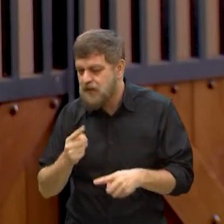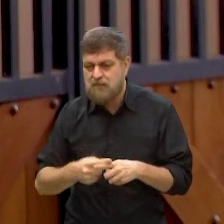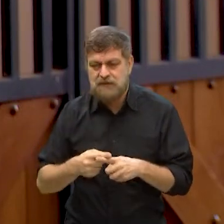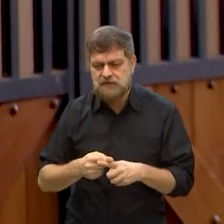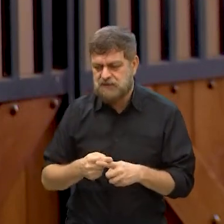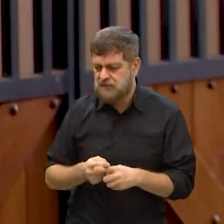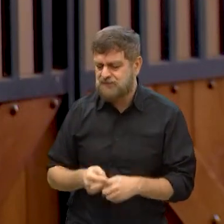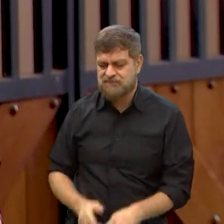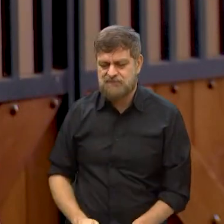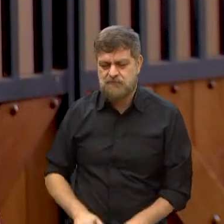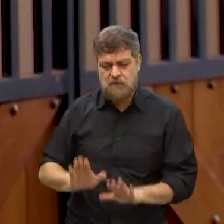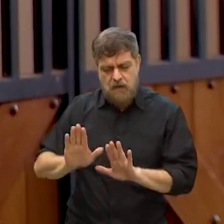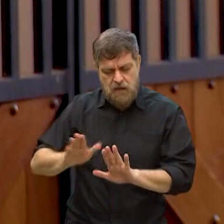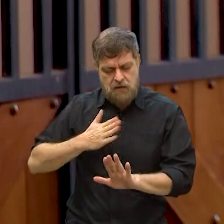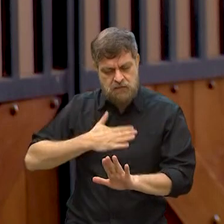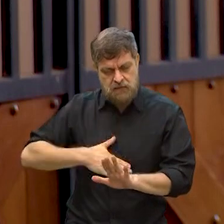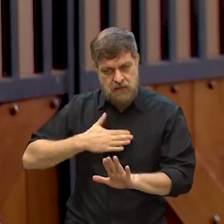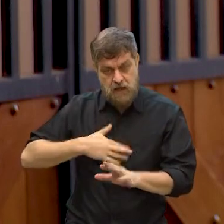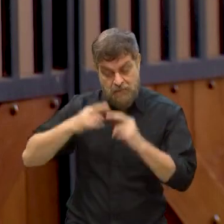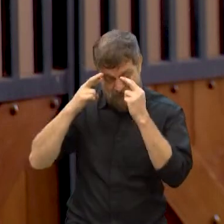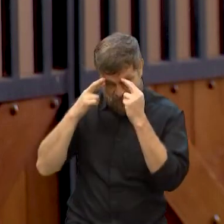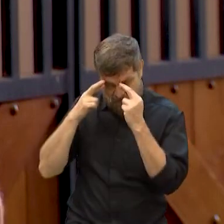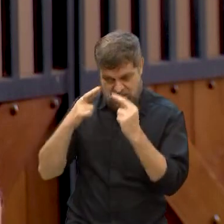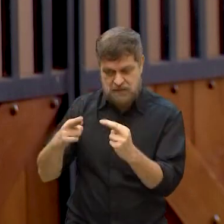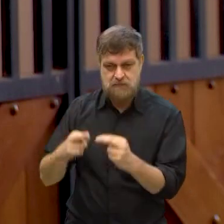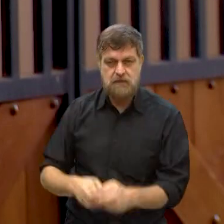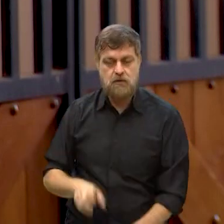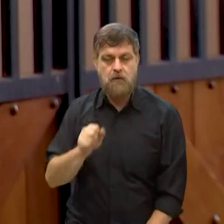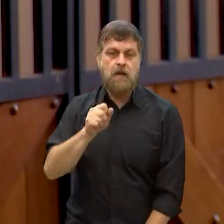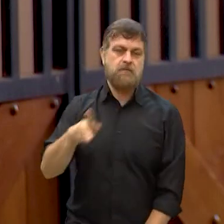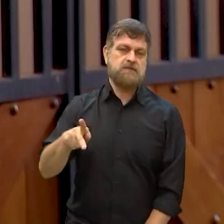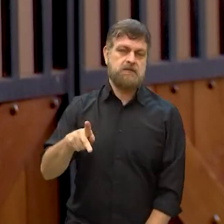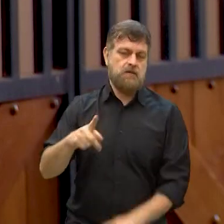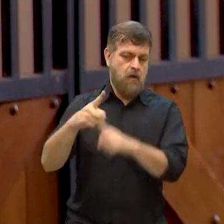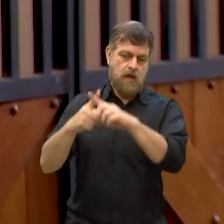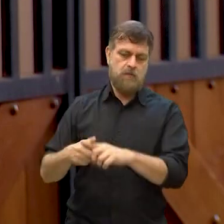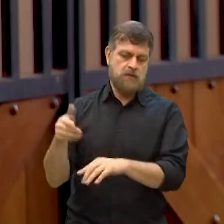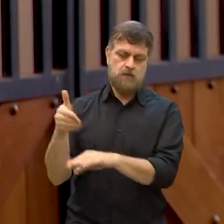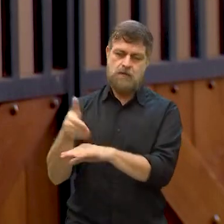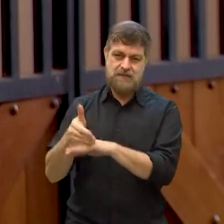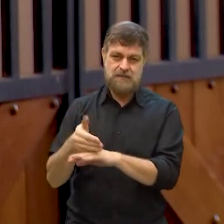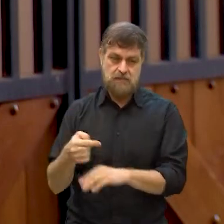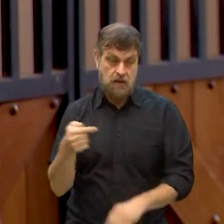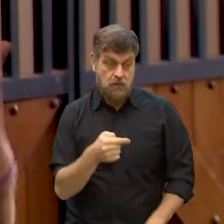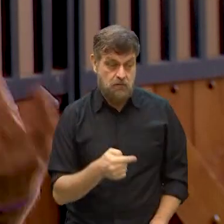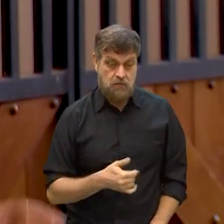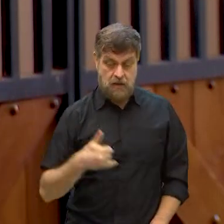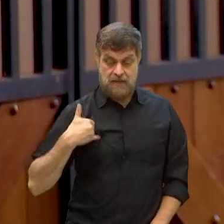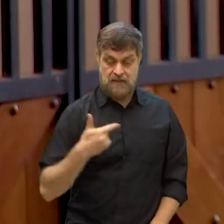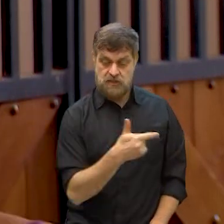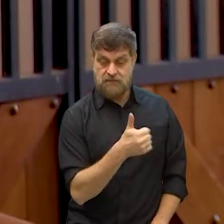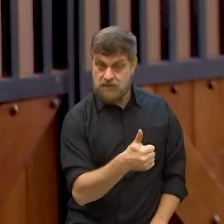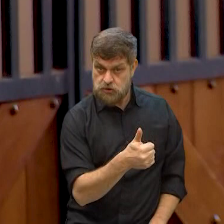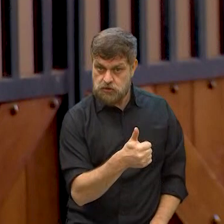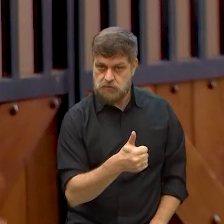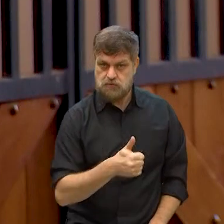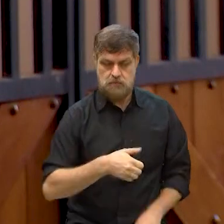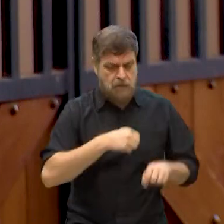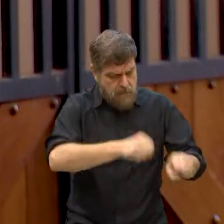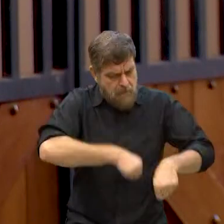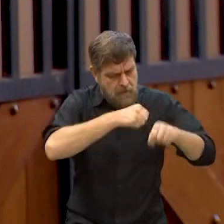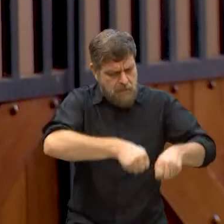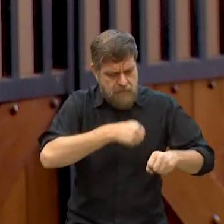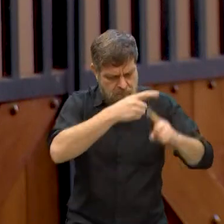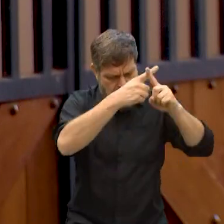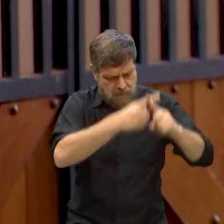mais porque a gente exigir dele. Então a gente, por respeito a ele, ele está aposentado. O de 21 aguentou até mais tempo,